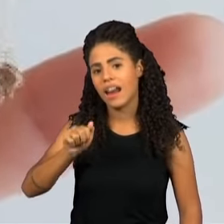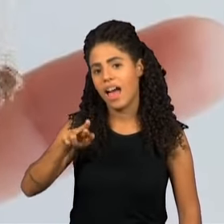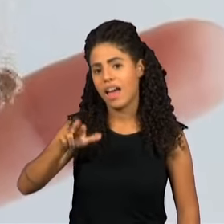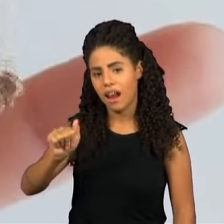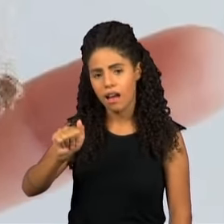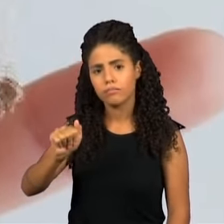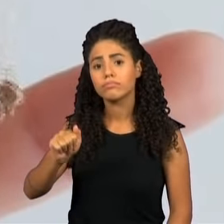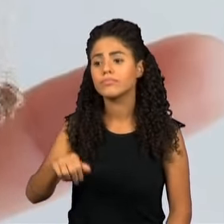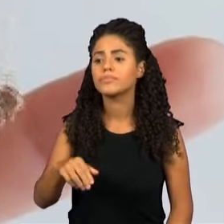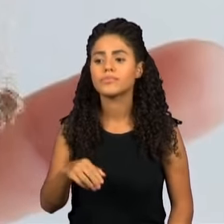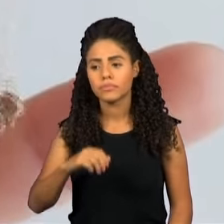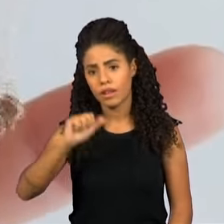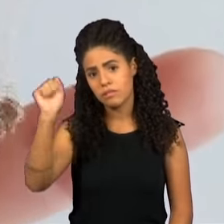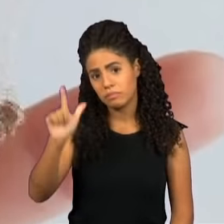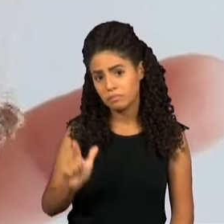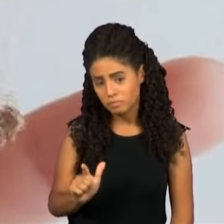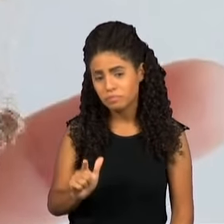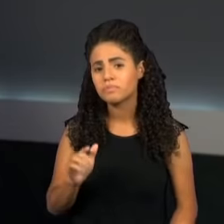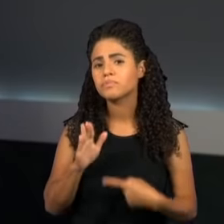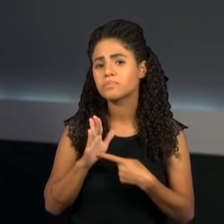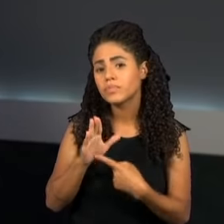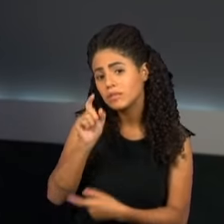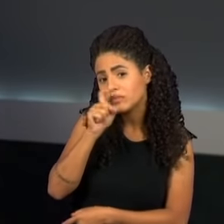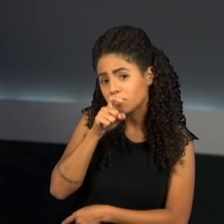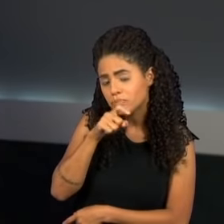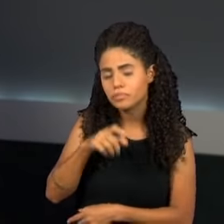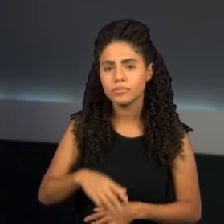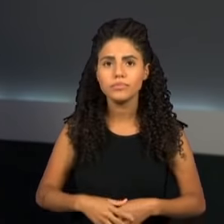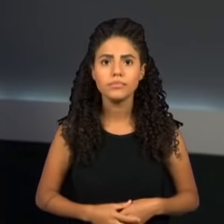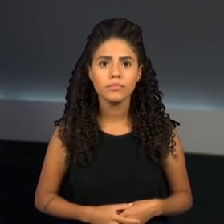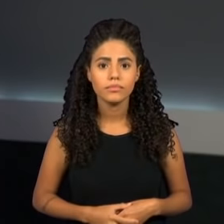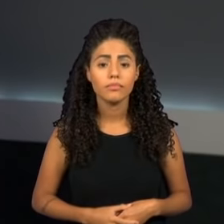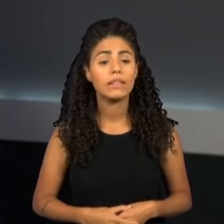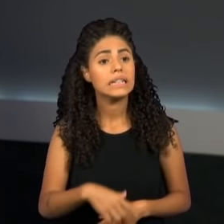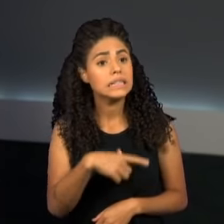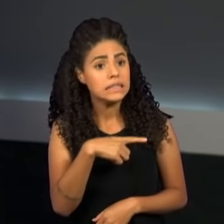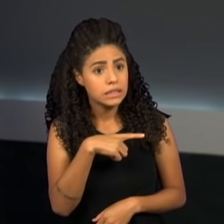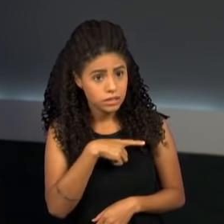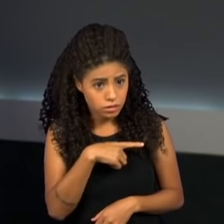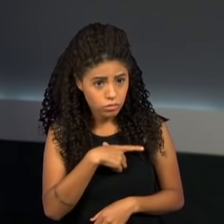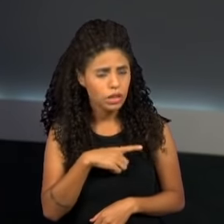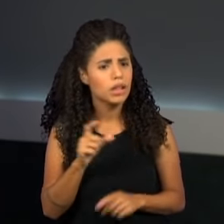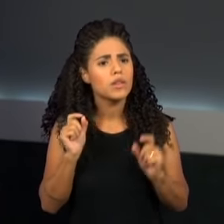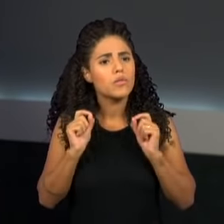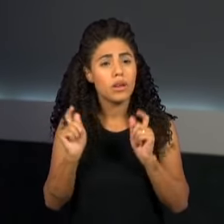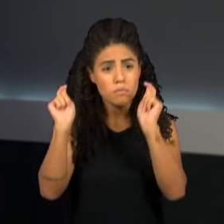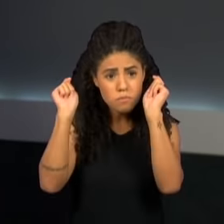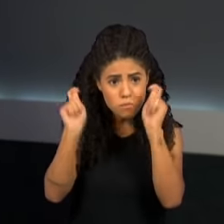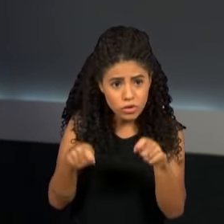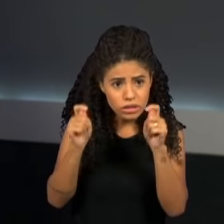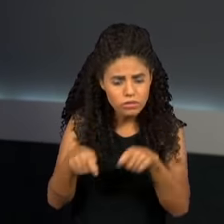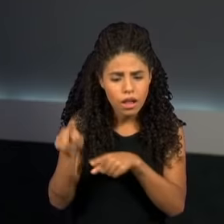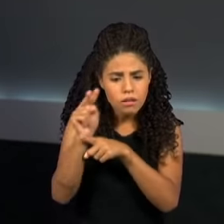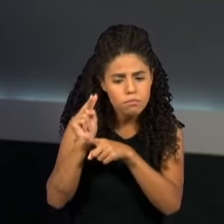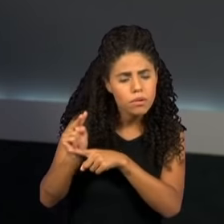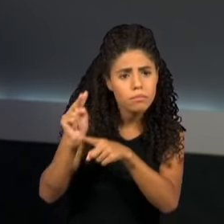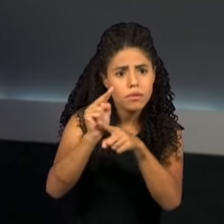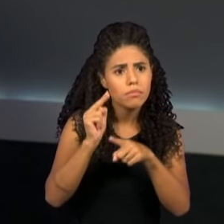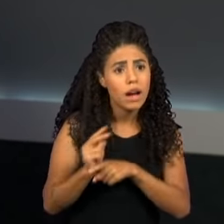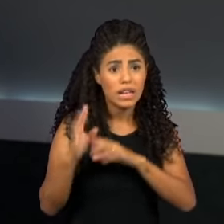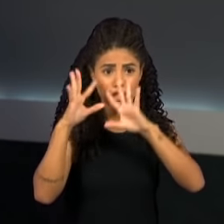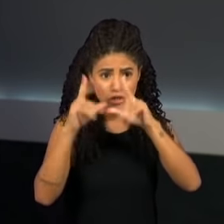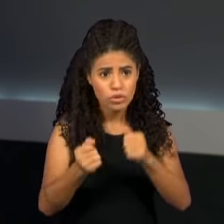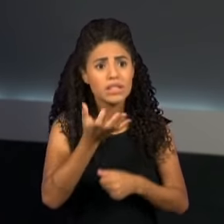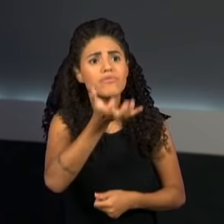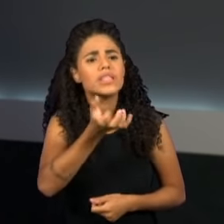extinção, todas bordadas nesse tipo de folha. Então o bordado tem uma relação com a possibilidade de conservação das espécies, que é o que